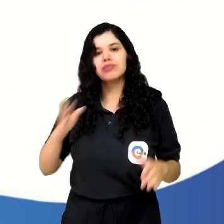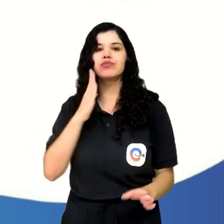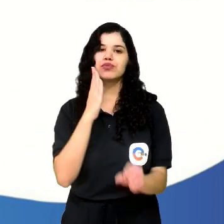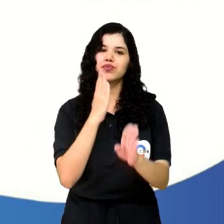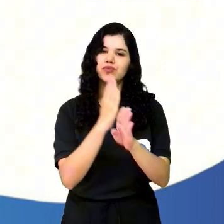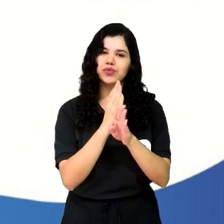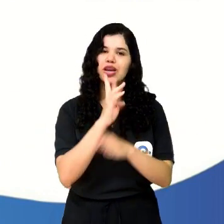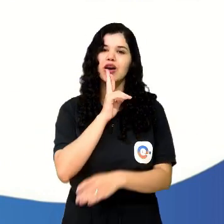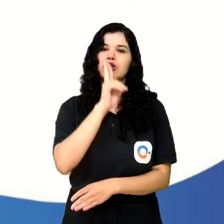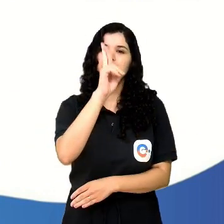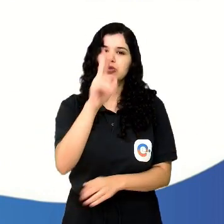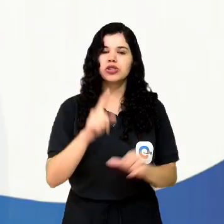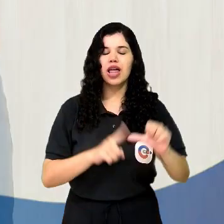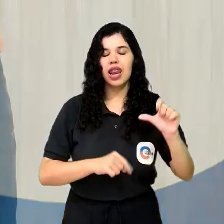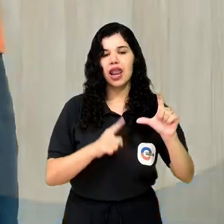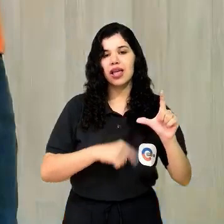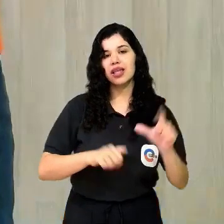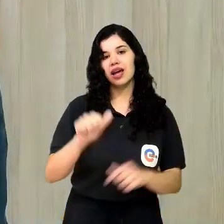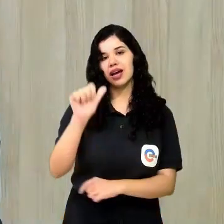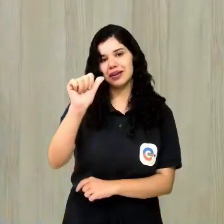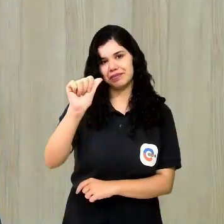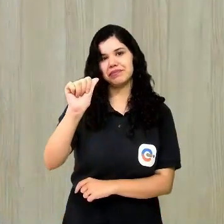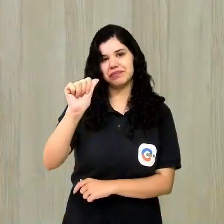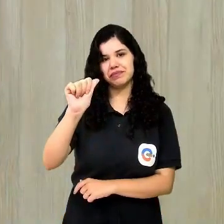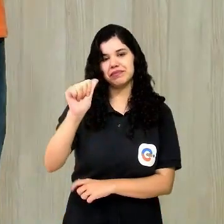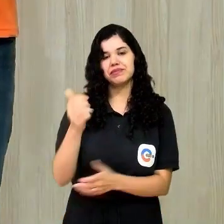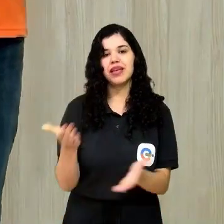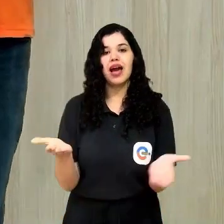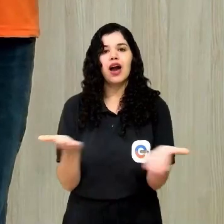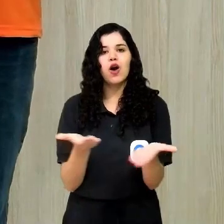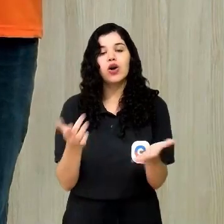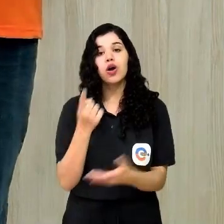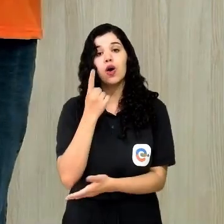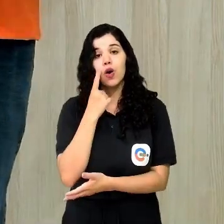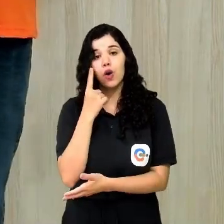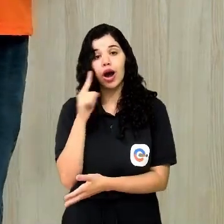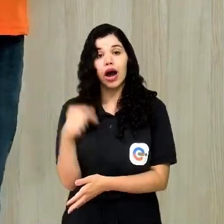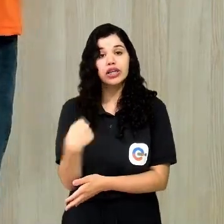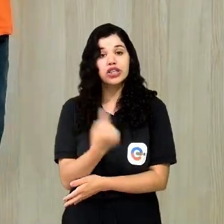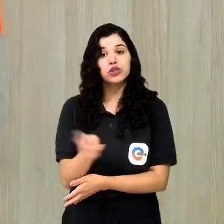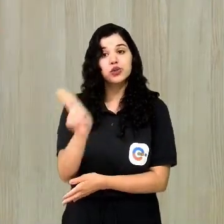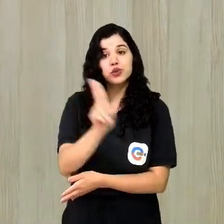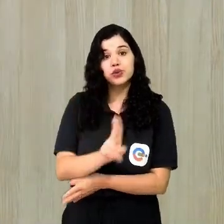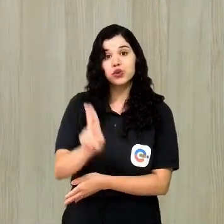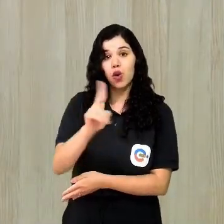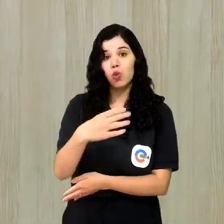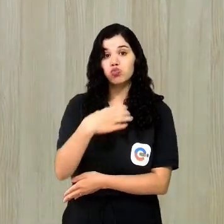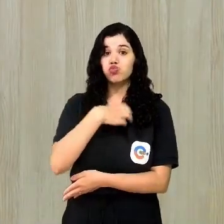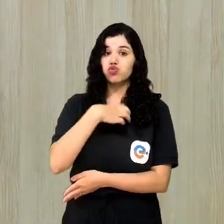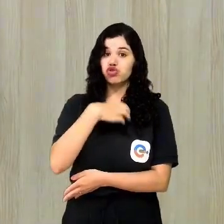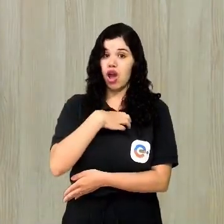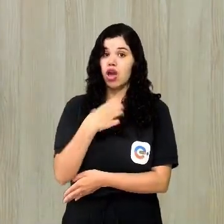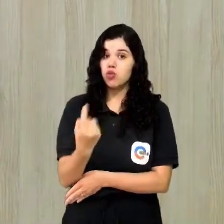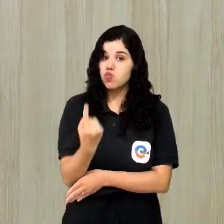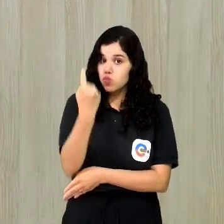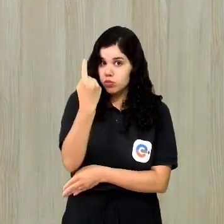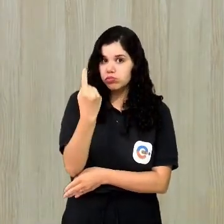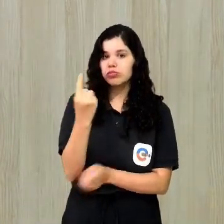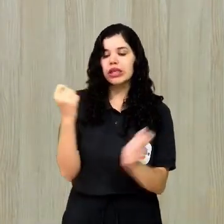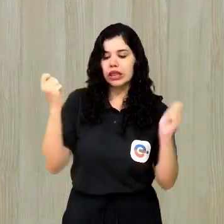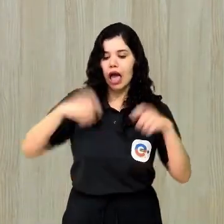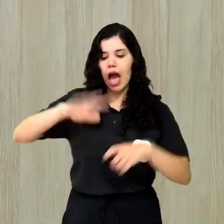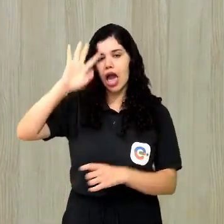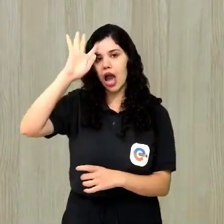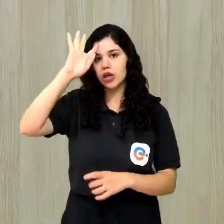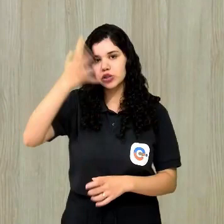resposta na letra A, tá? Pessoal, vê só, eu utilizei aqui um dos métodos da gente resolver esse